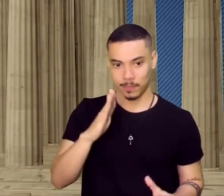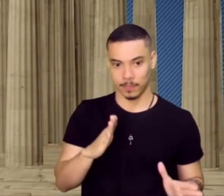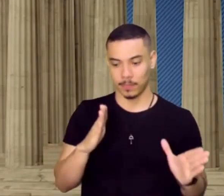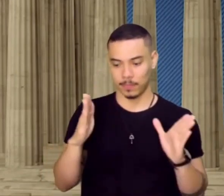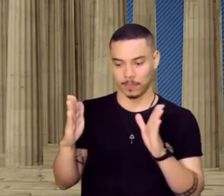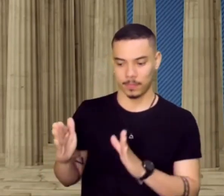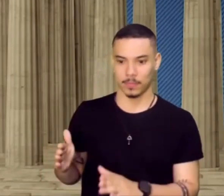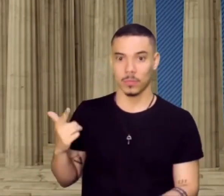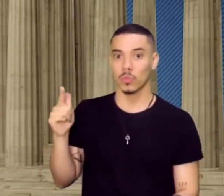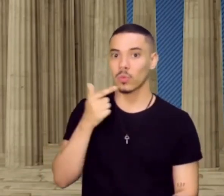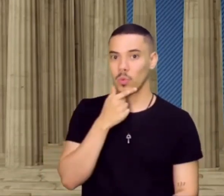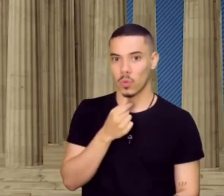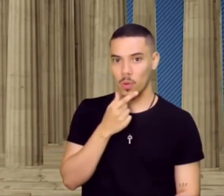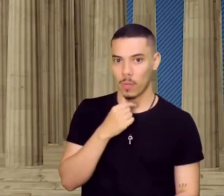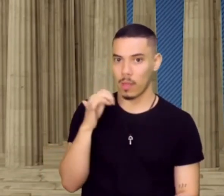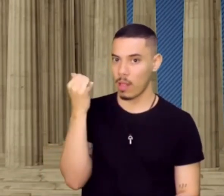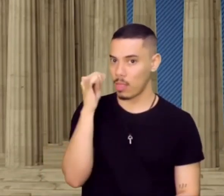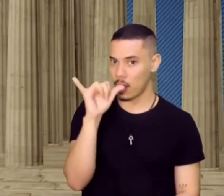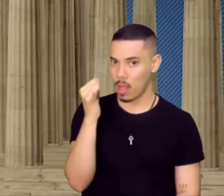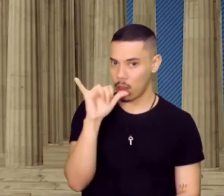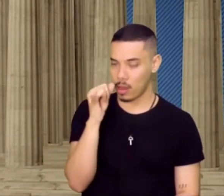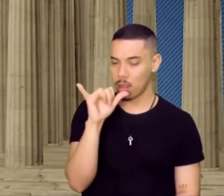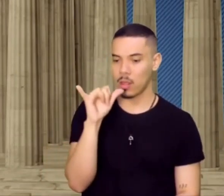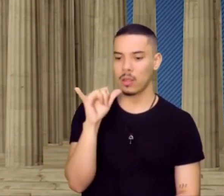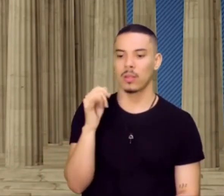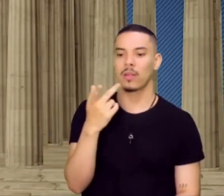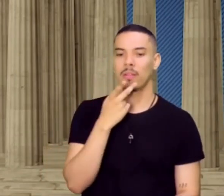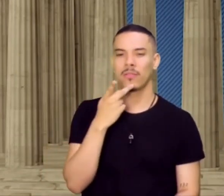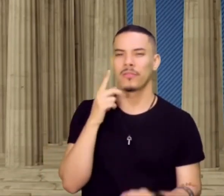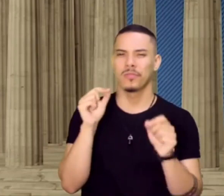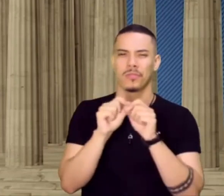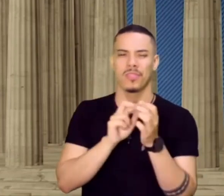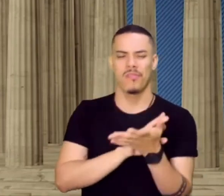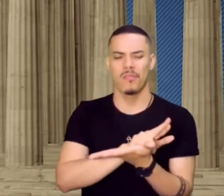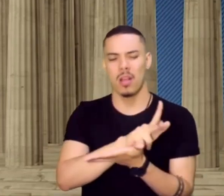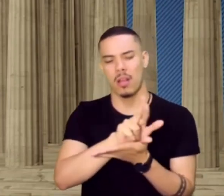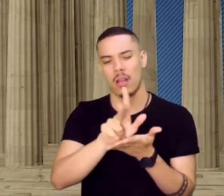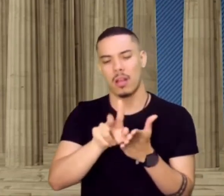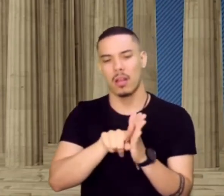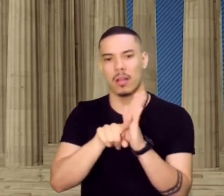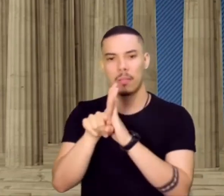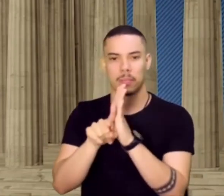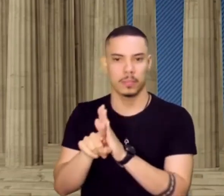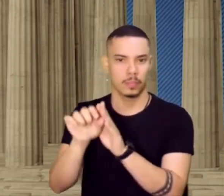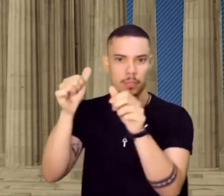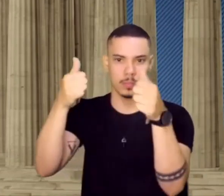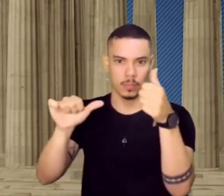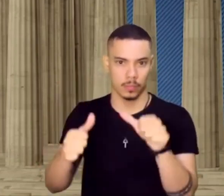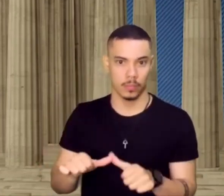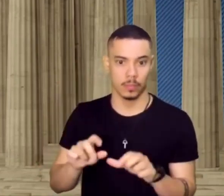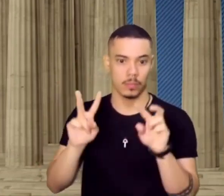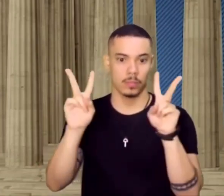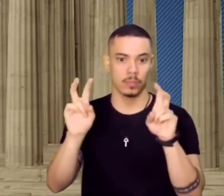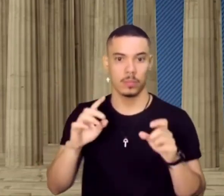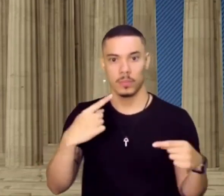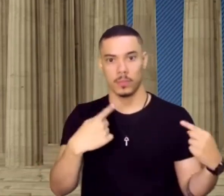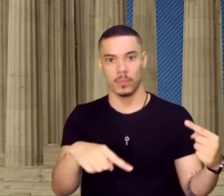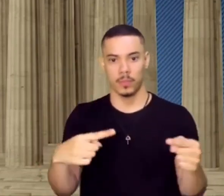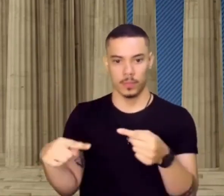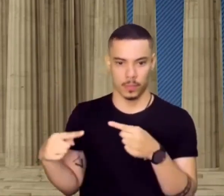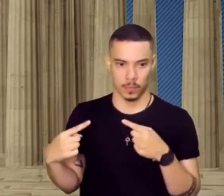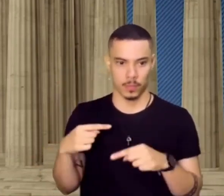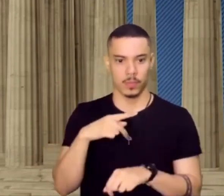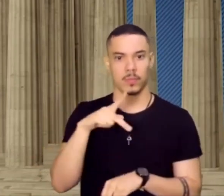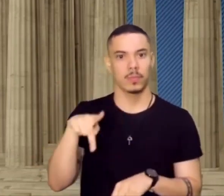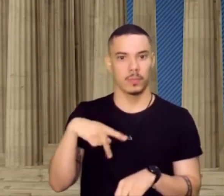um pensador italiano que fez várias análises sobre a questão da política, né, de alguns países, inclusive